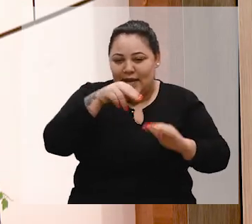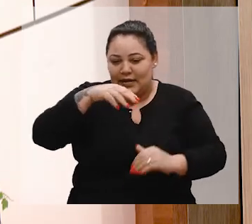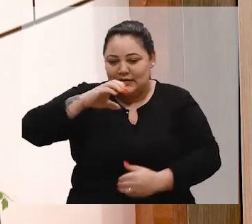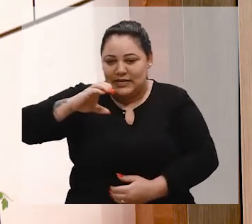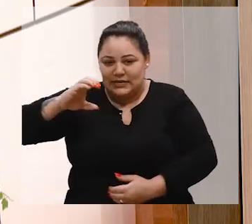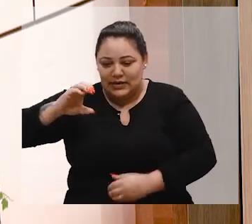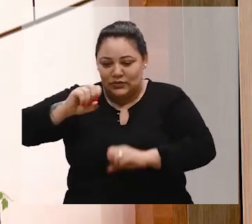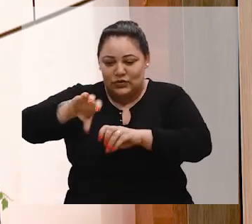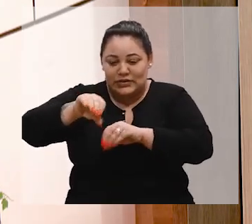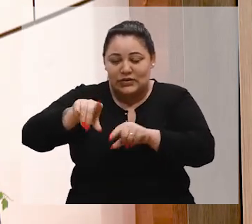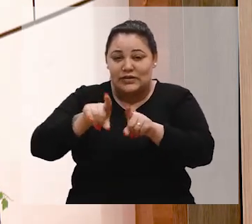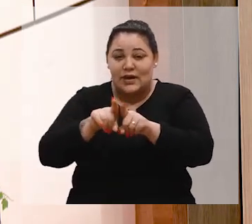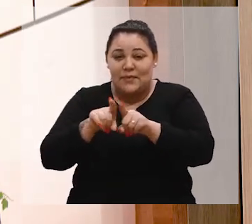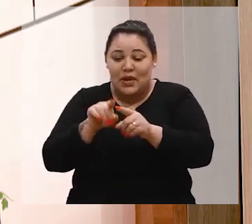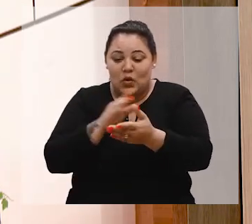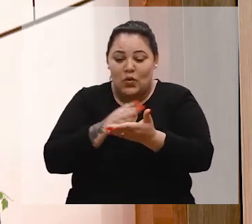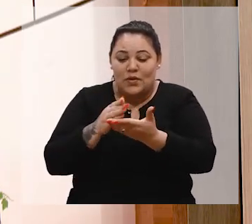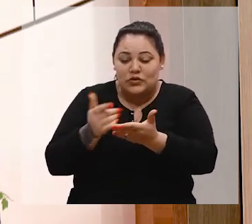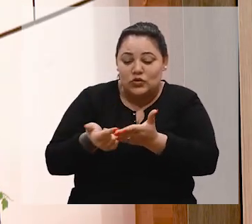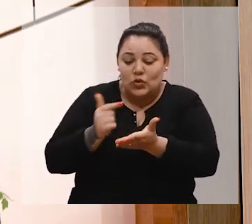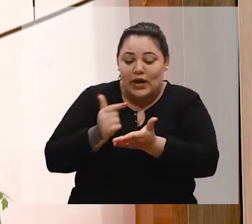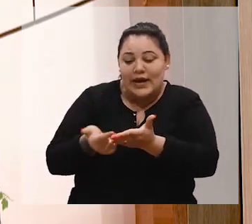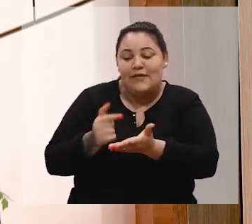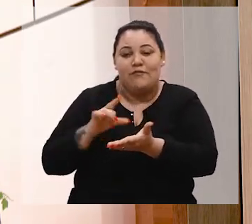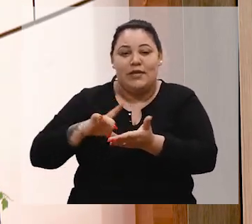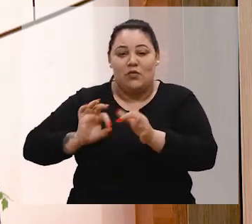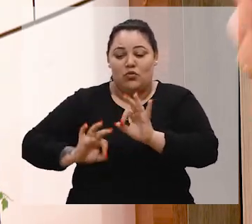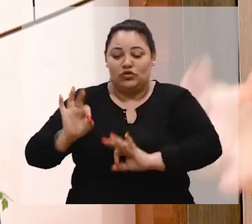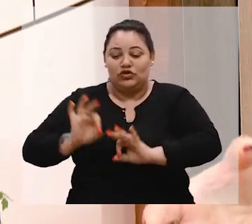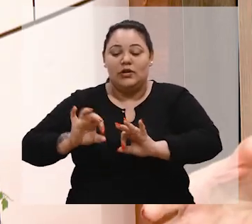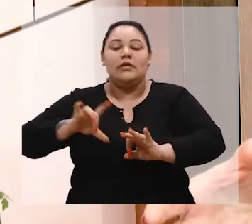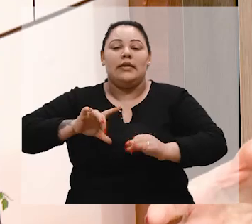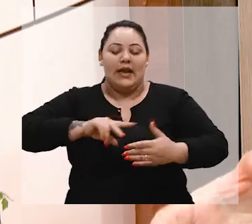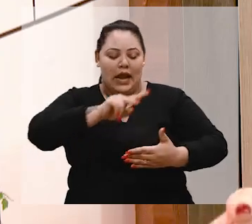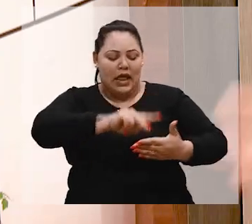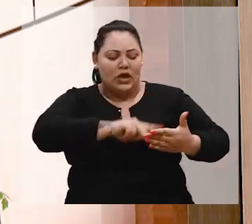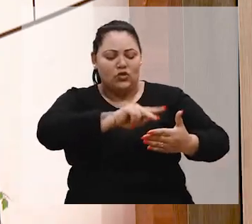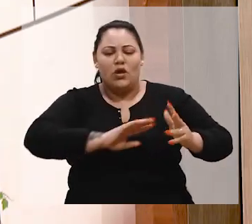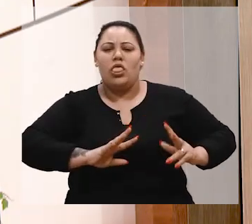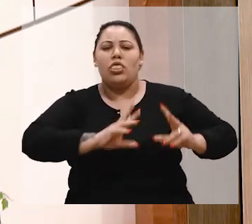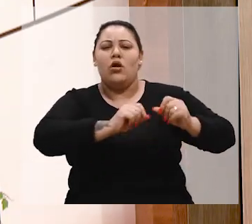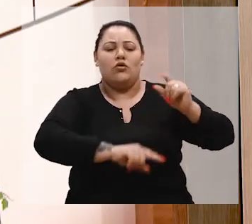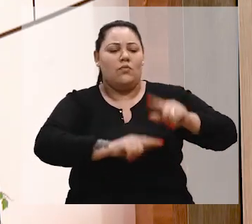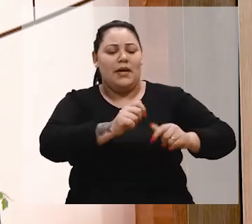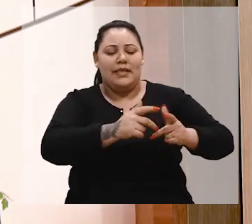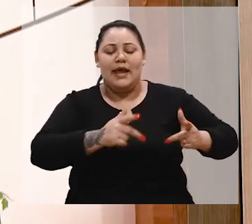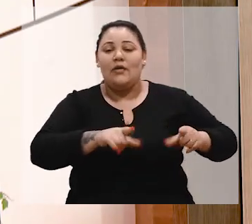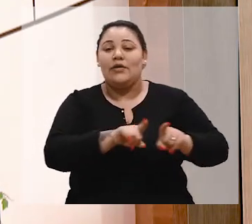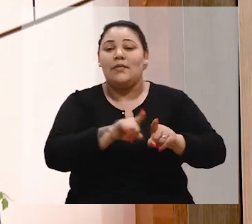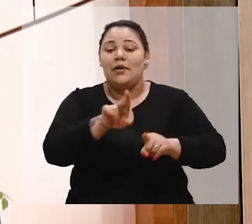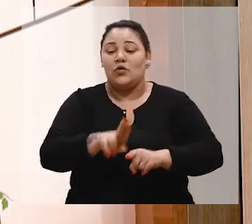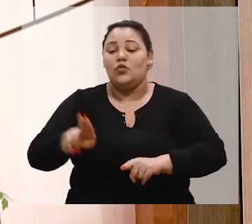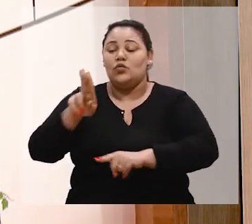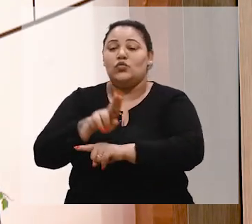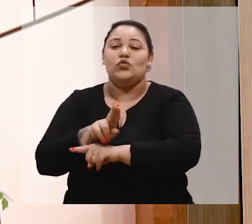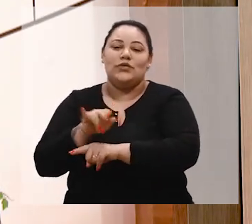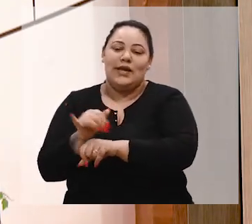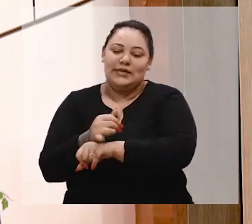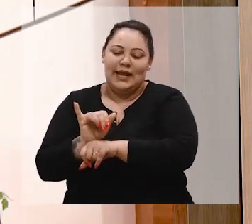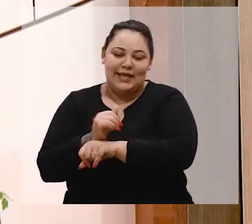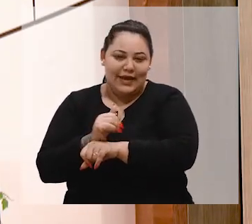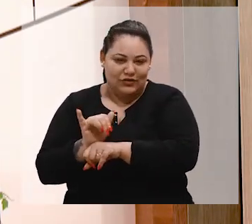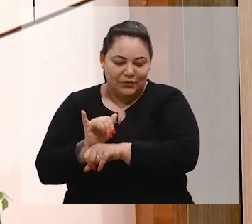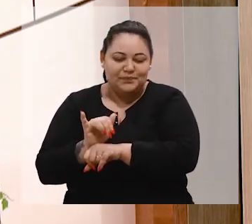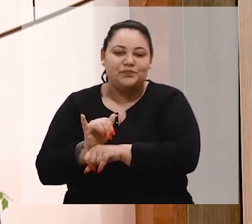de um livro para ser de fato um projeto onde tem a leitura de um material e também o uso da ferramenta. Aí então a